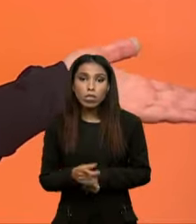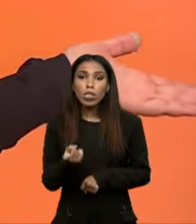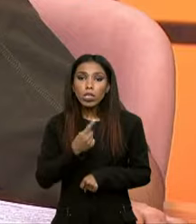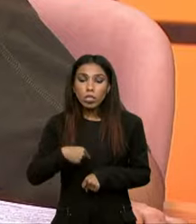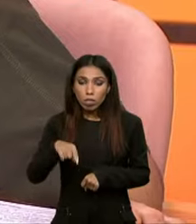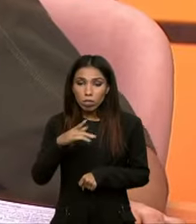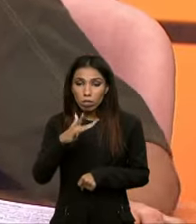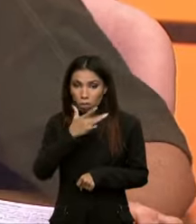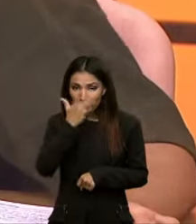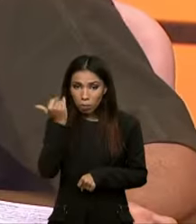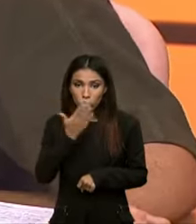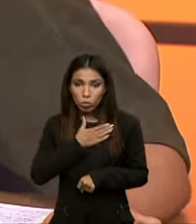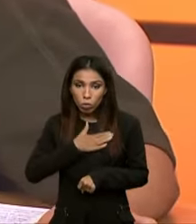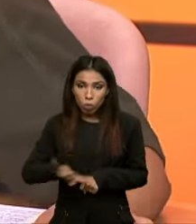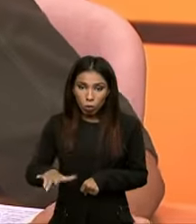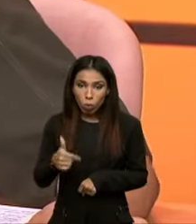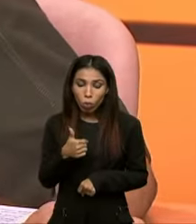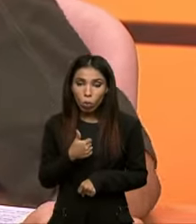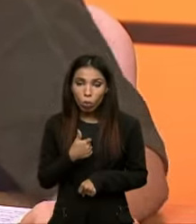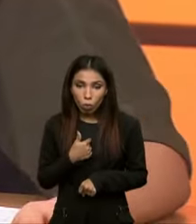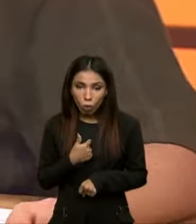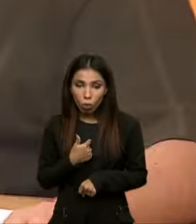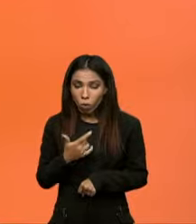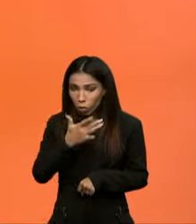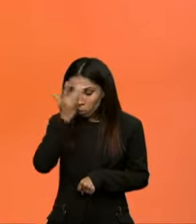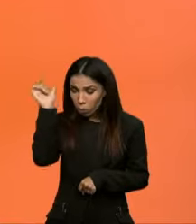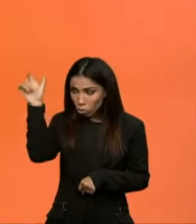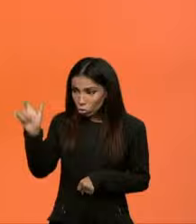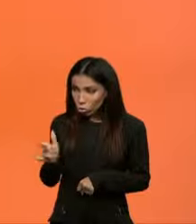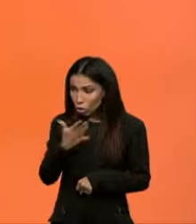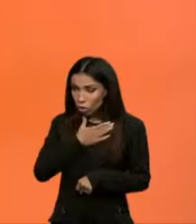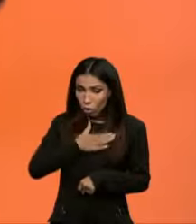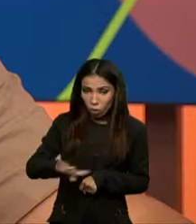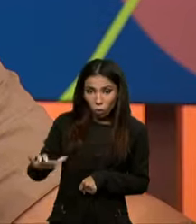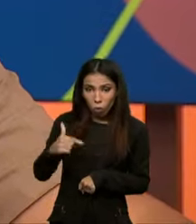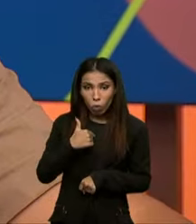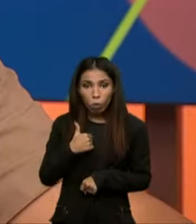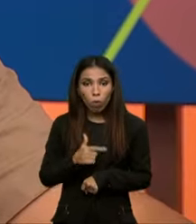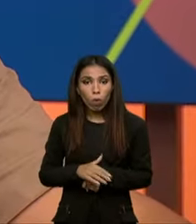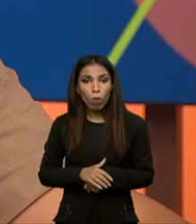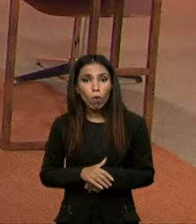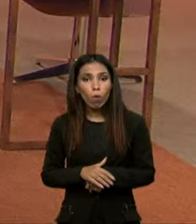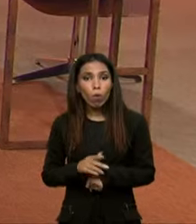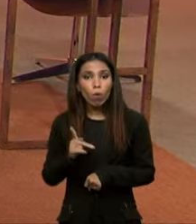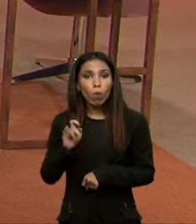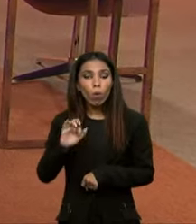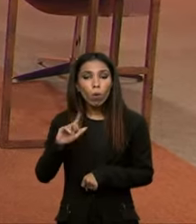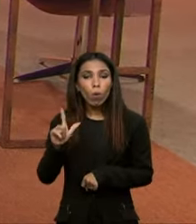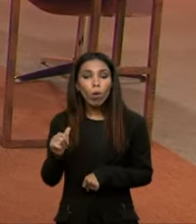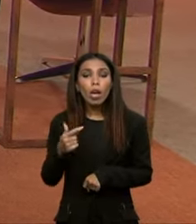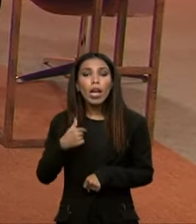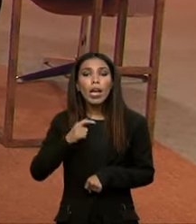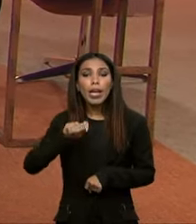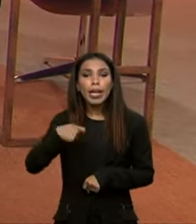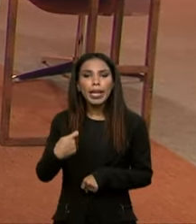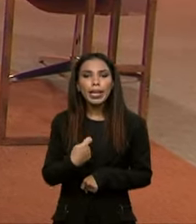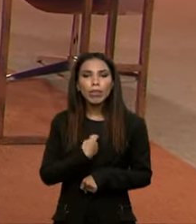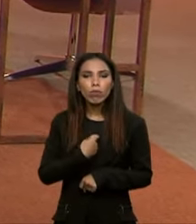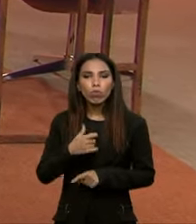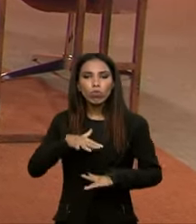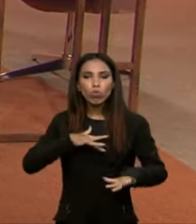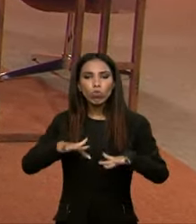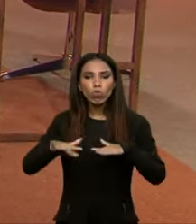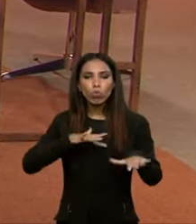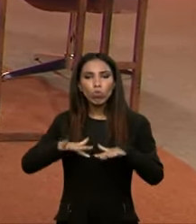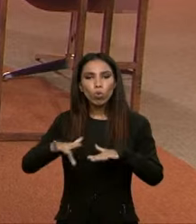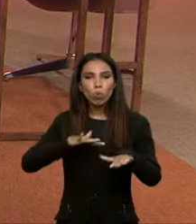isso, que a gente já foi terapia também. De alguém. Pamela, Meu quem Deus. É você? Eu sou movimento. Ah,